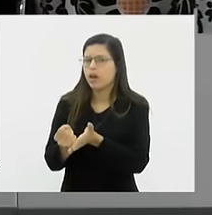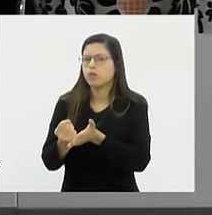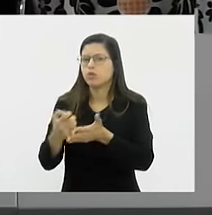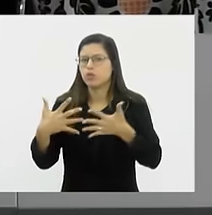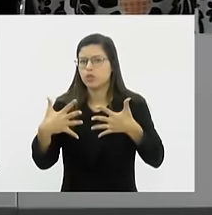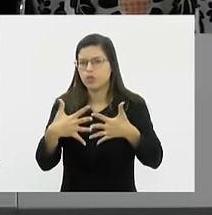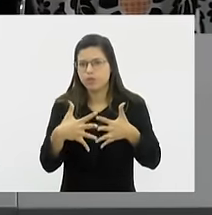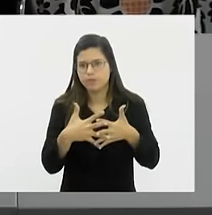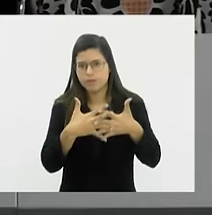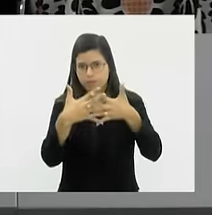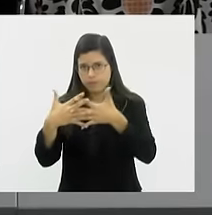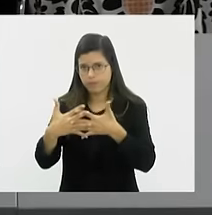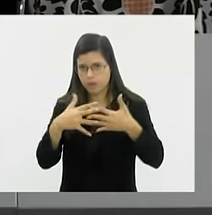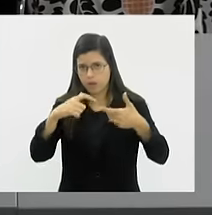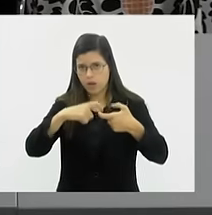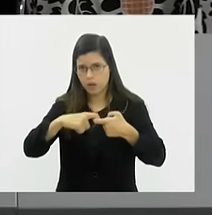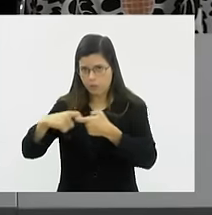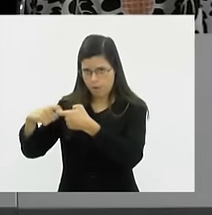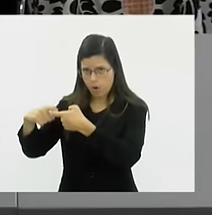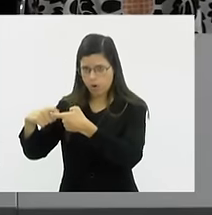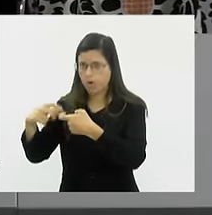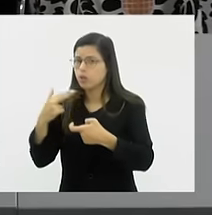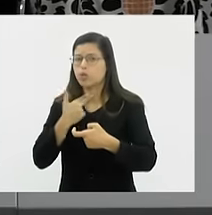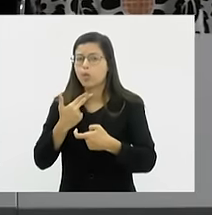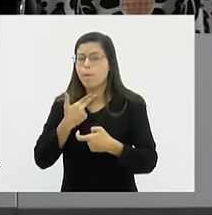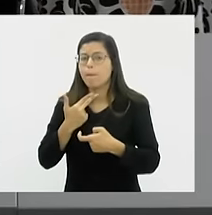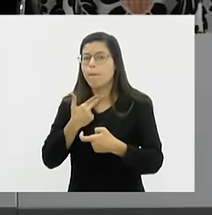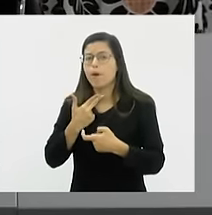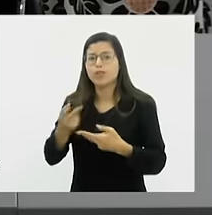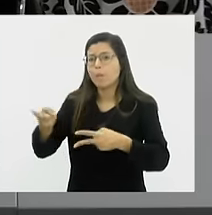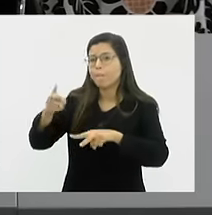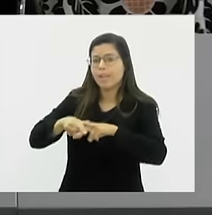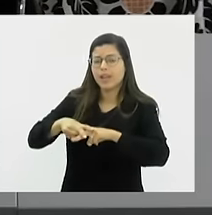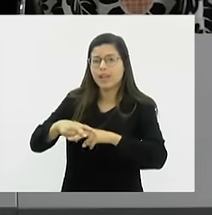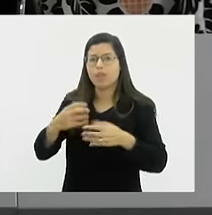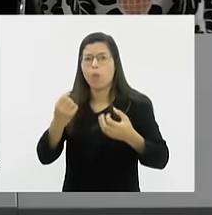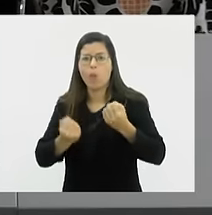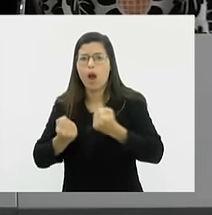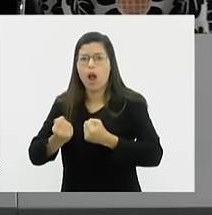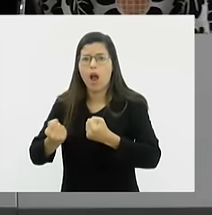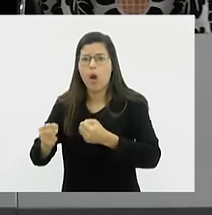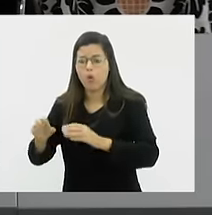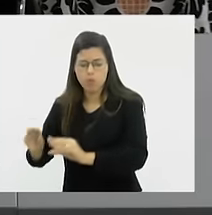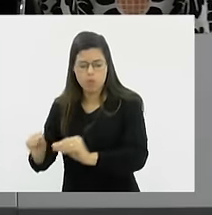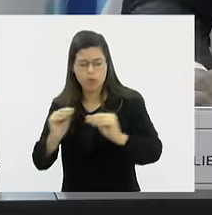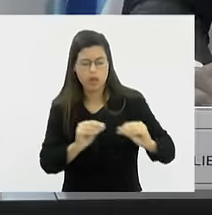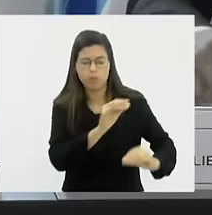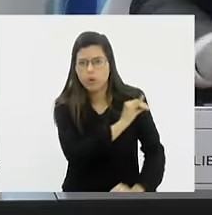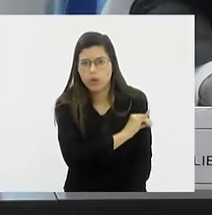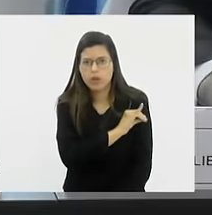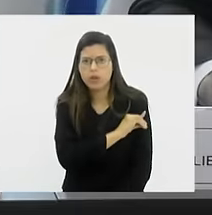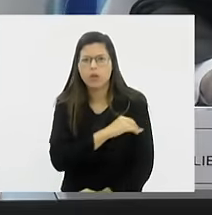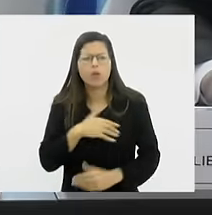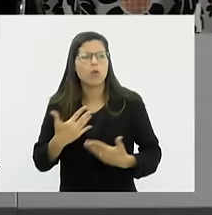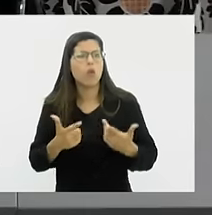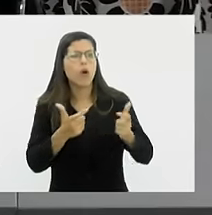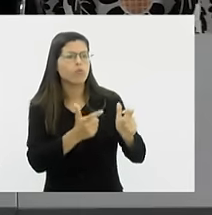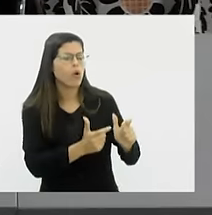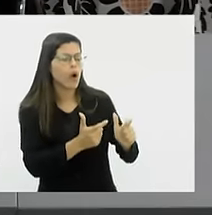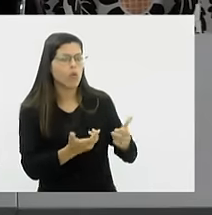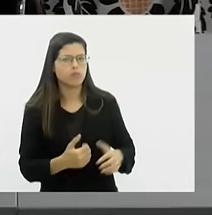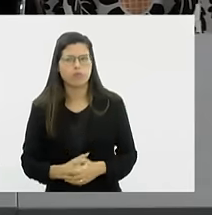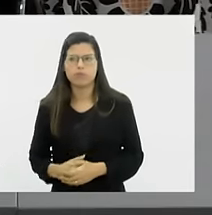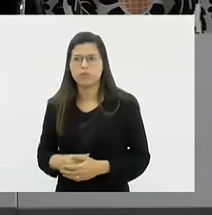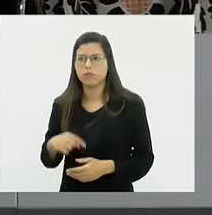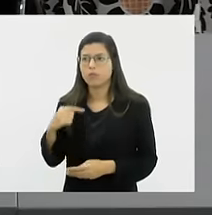então a gente não pode, vamos dizer, prender um veículo lá e trazer para o Rio de Janeiro. Em que região isso? Só estamos cobertos